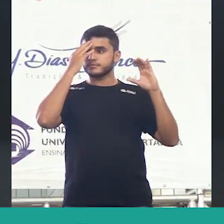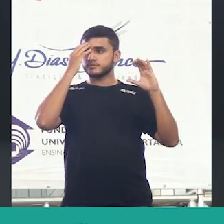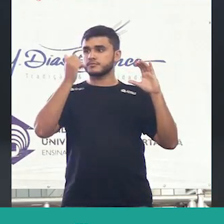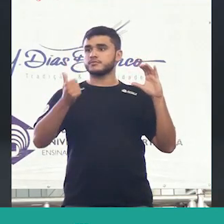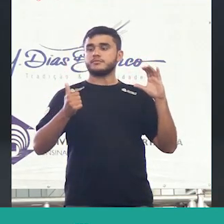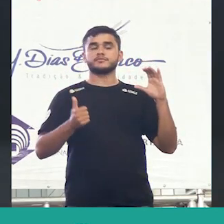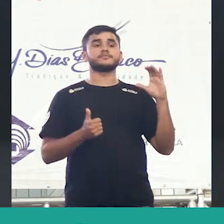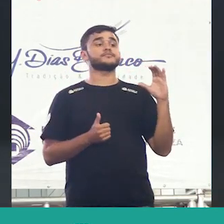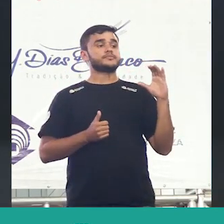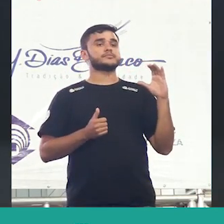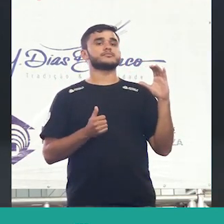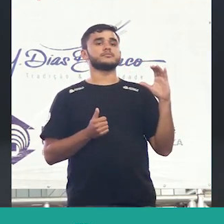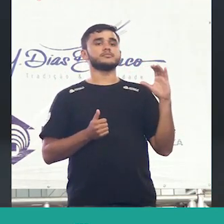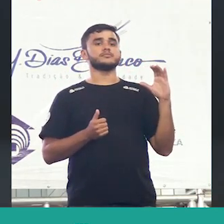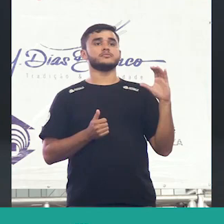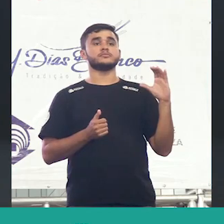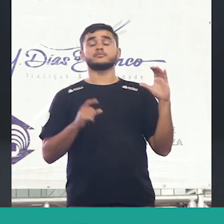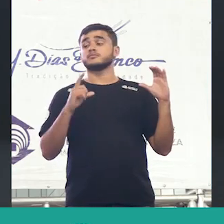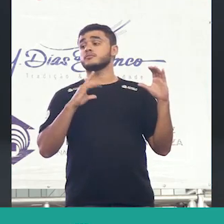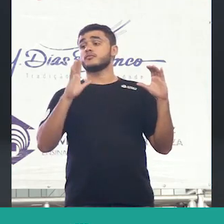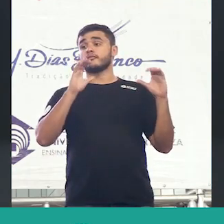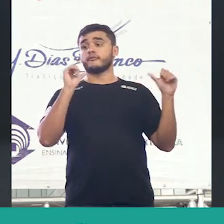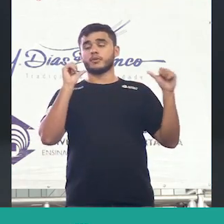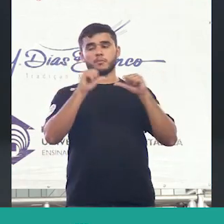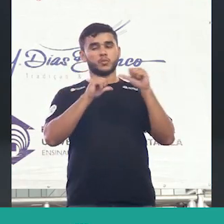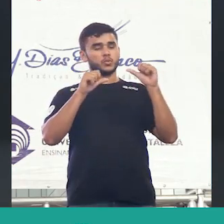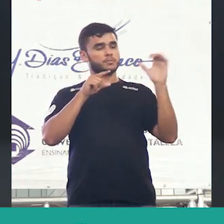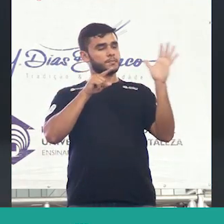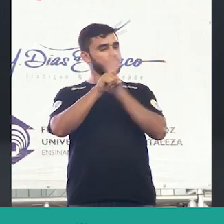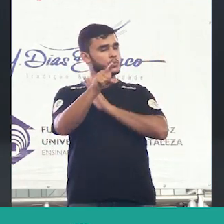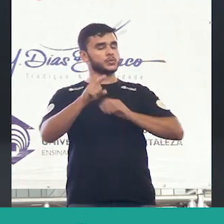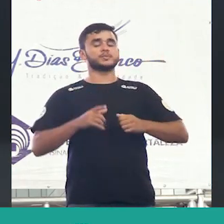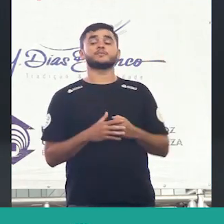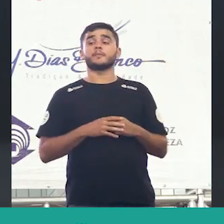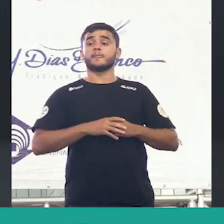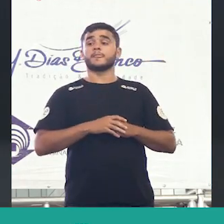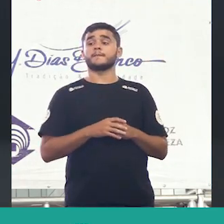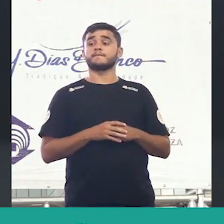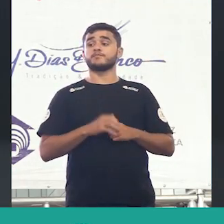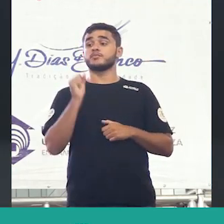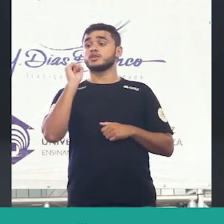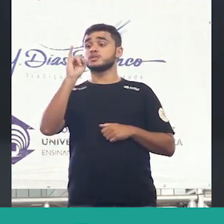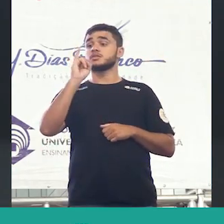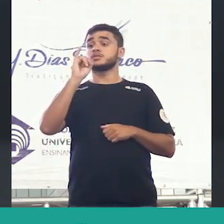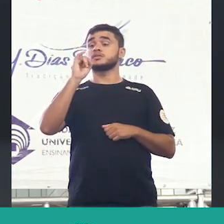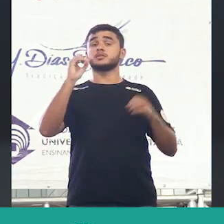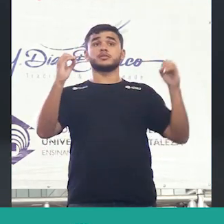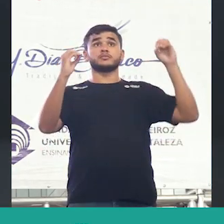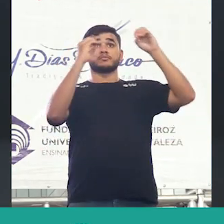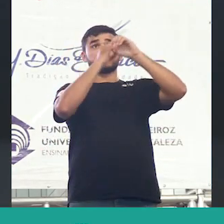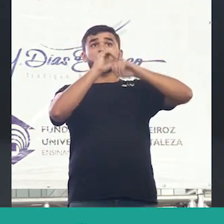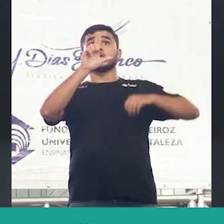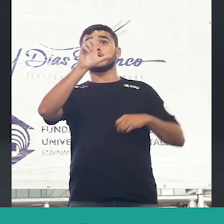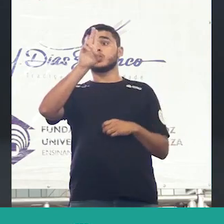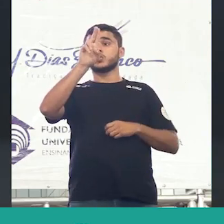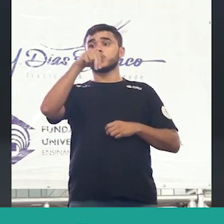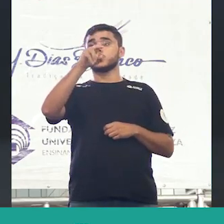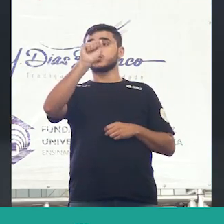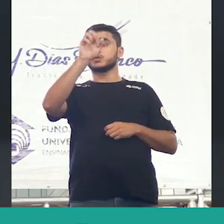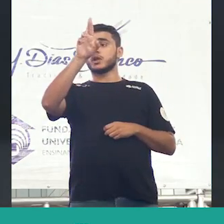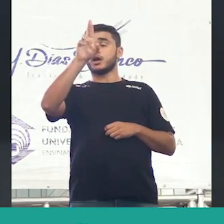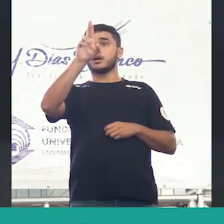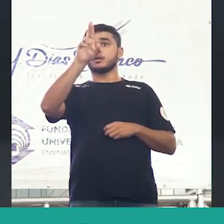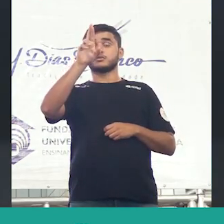entenderam? Agora o Haroldim vai mudar um pouco a pergunta. Se a eclipse fosse lunar, a lua